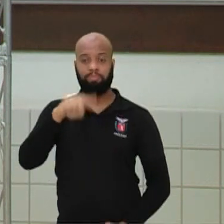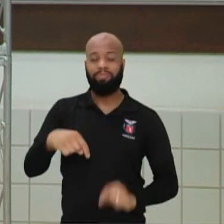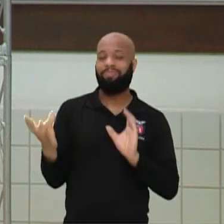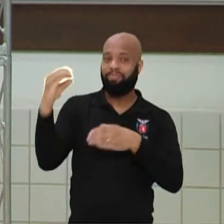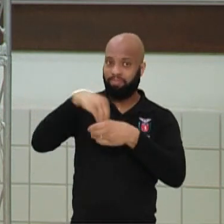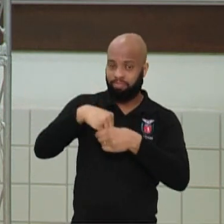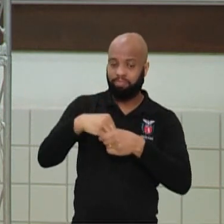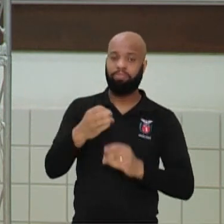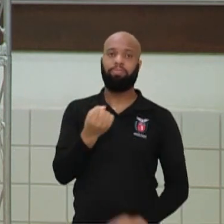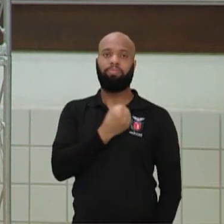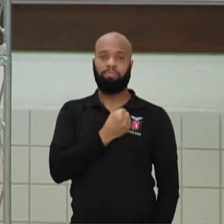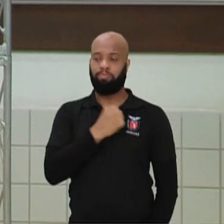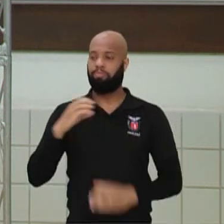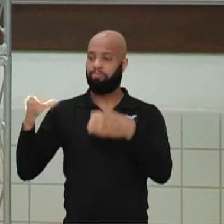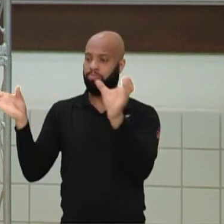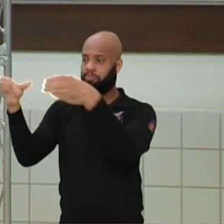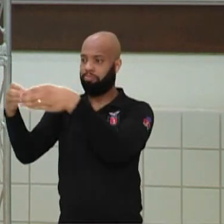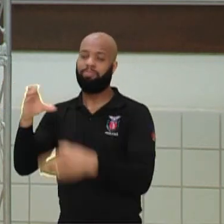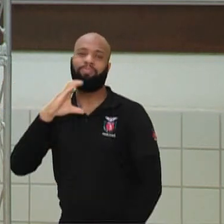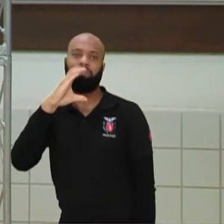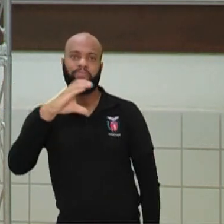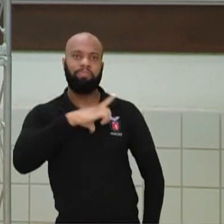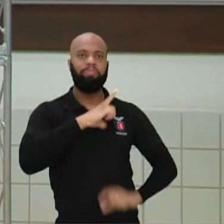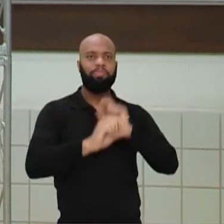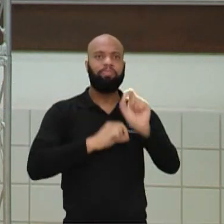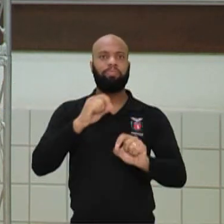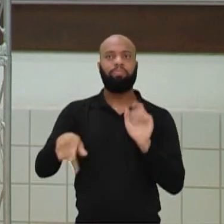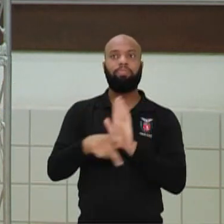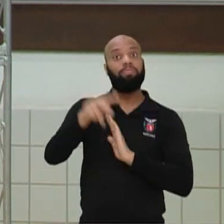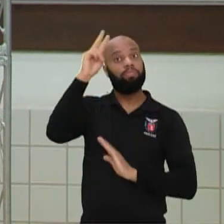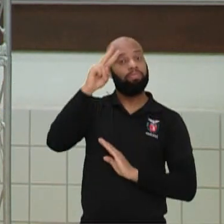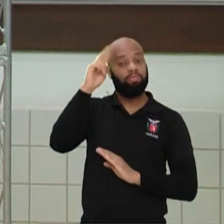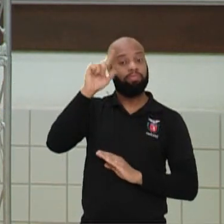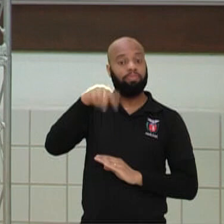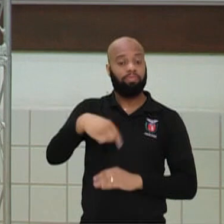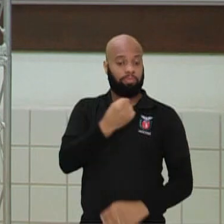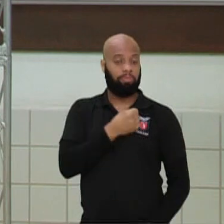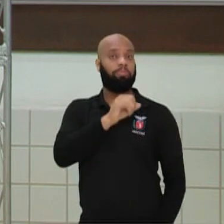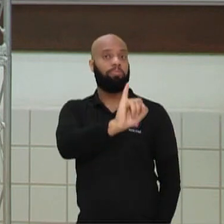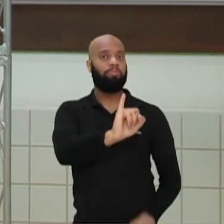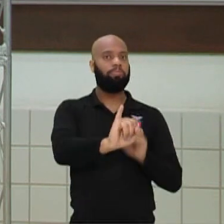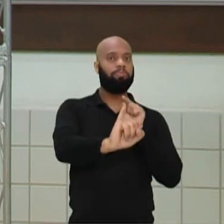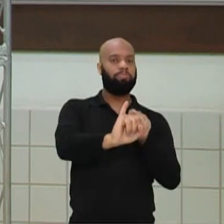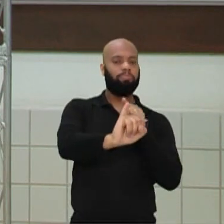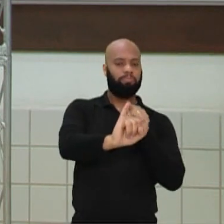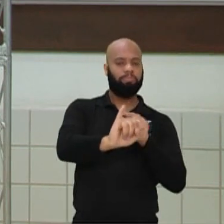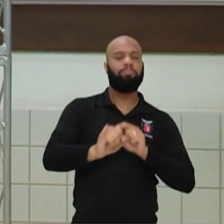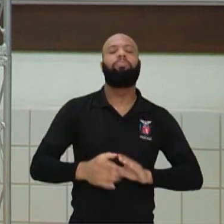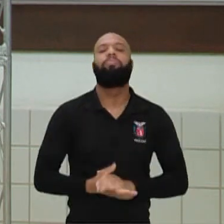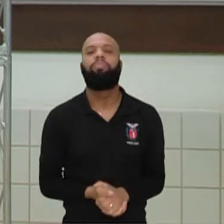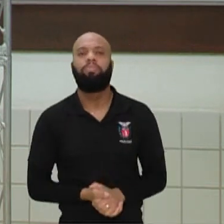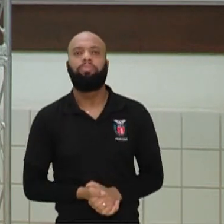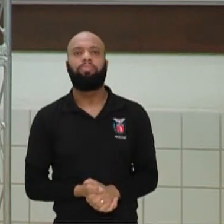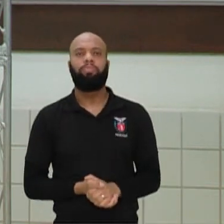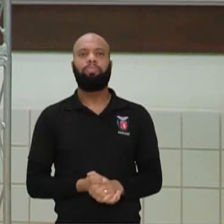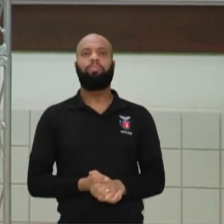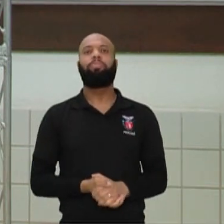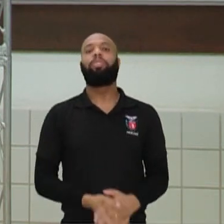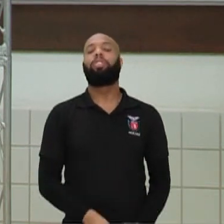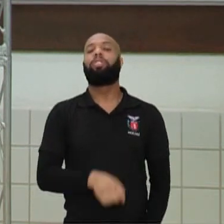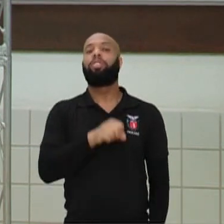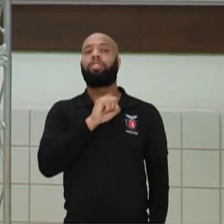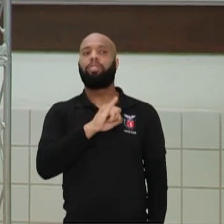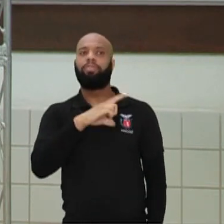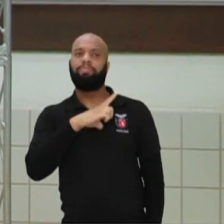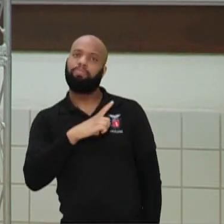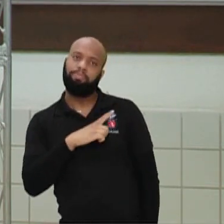vai te lembrar a unidade imaginária que é representada pela letra I minúscula, ok? Surgiu do quê?